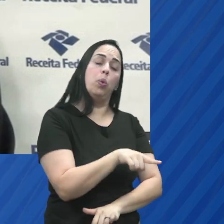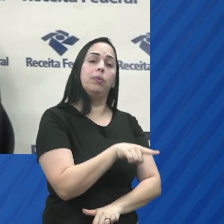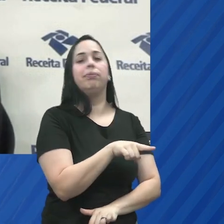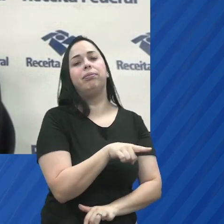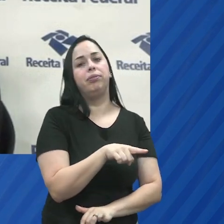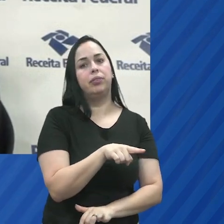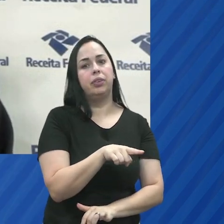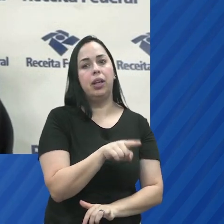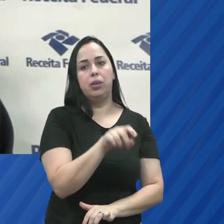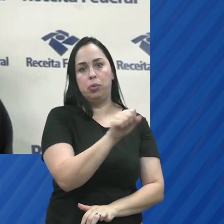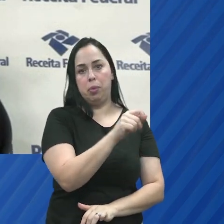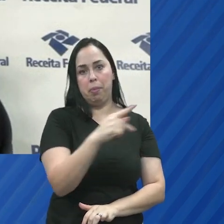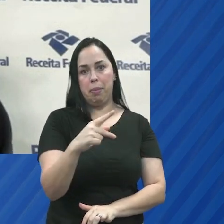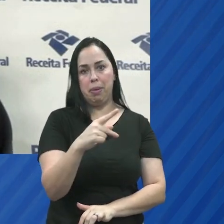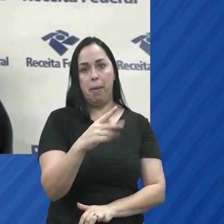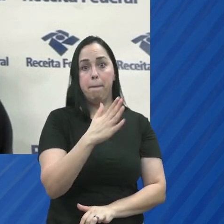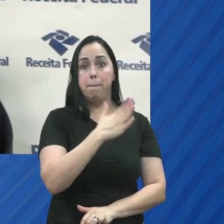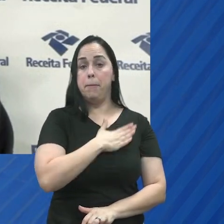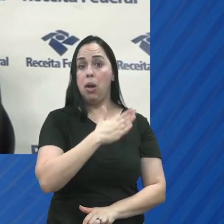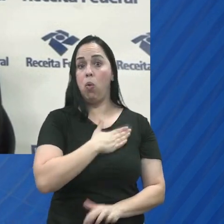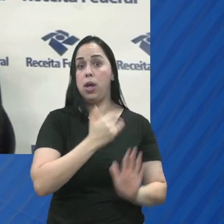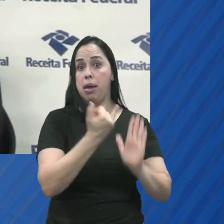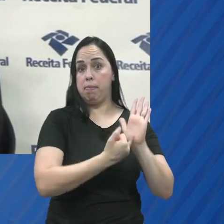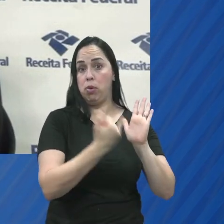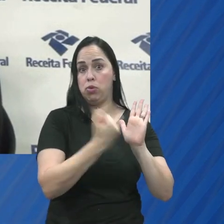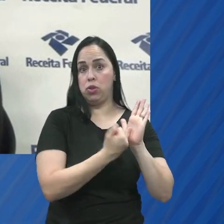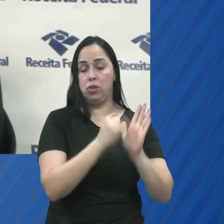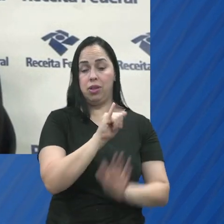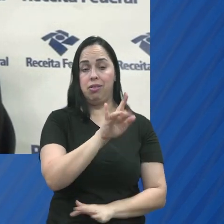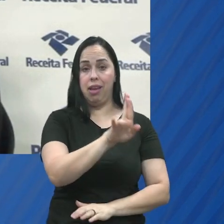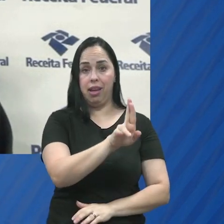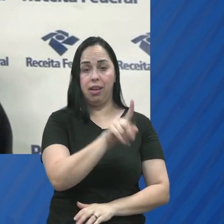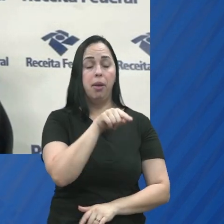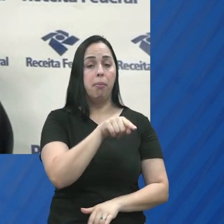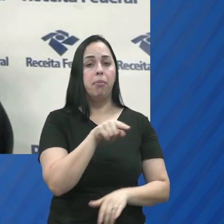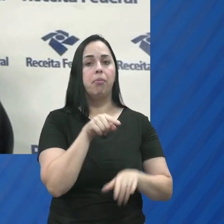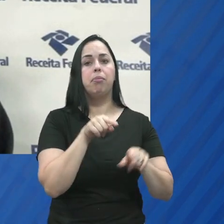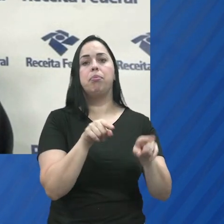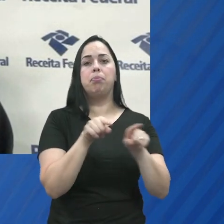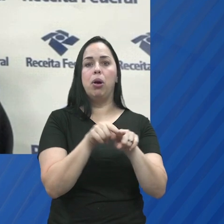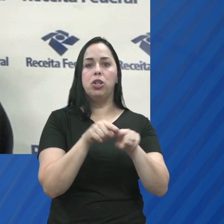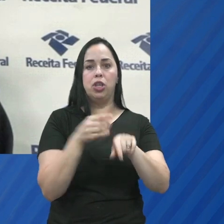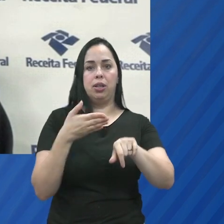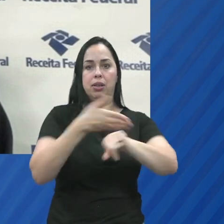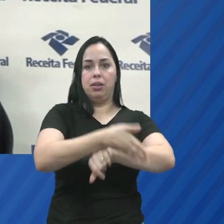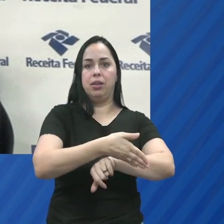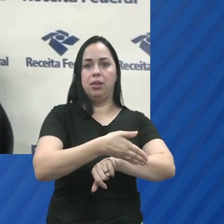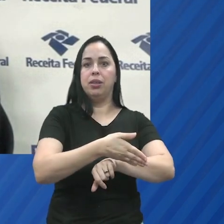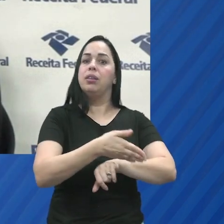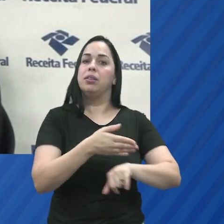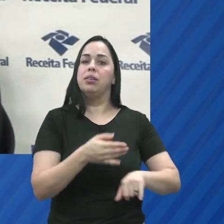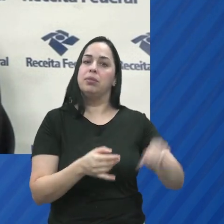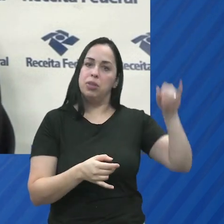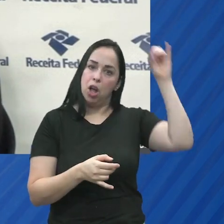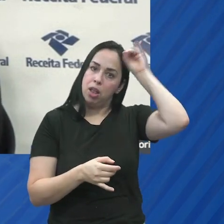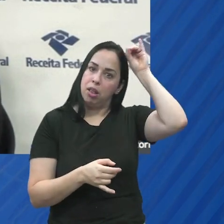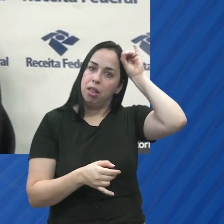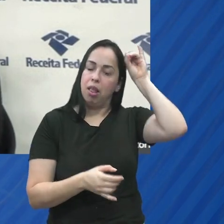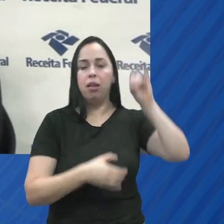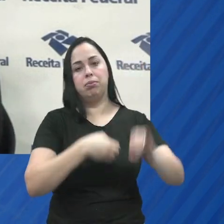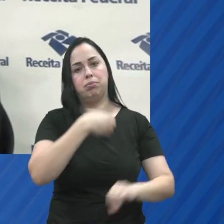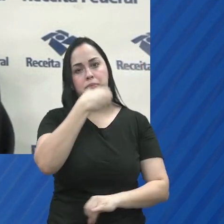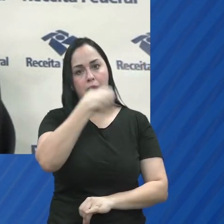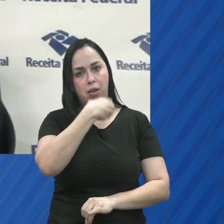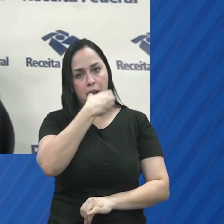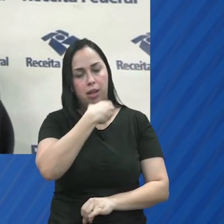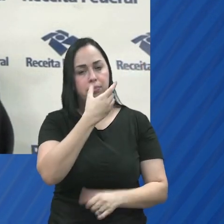outra forma é no aplicativo Meu Imposto de Renda, que ele pode acessar diretamente no site da Receita Federal ou por dispositivos